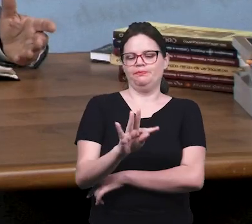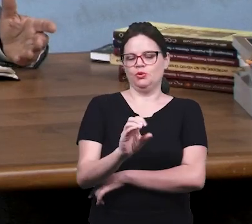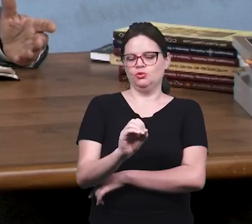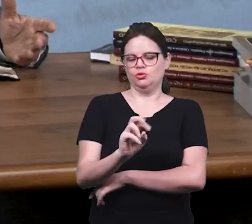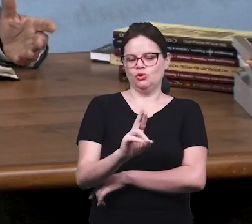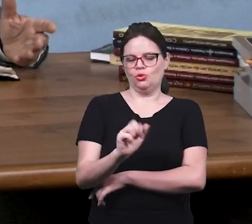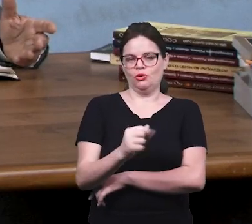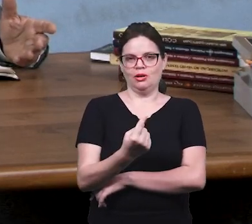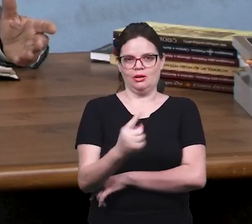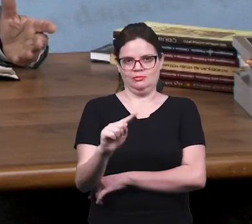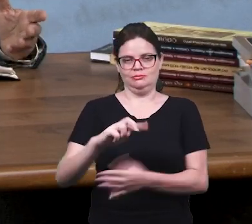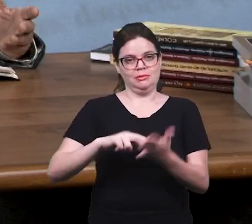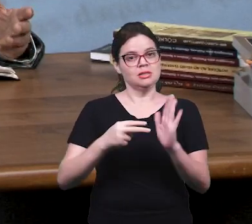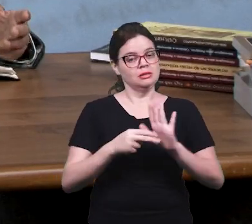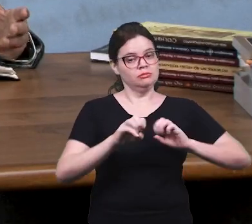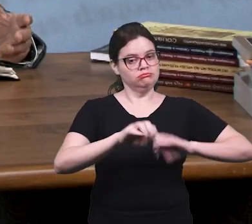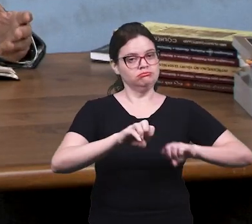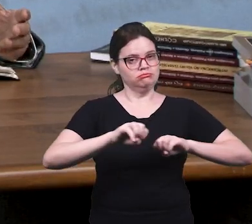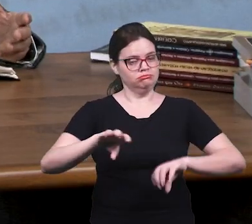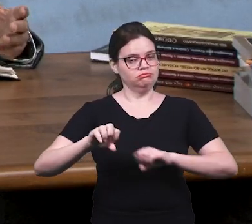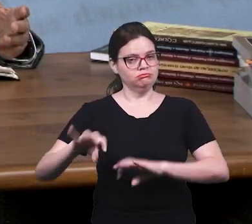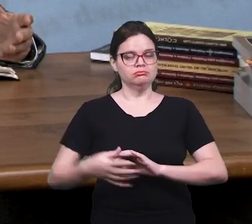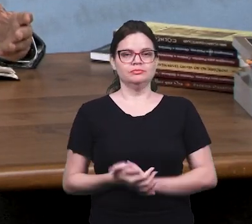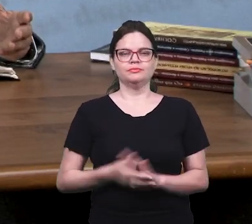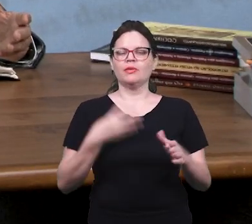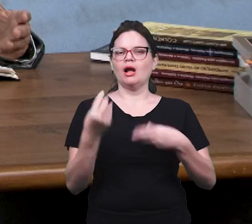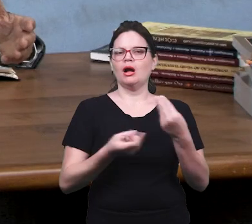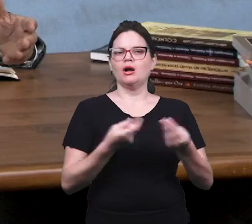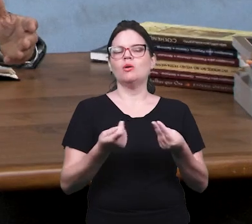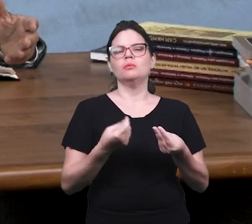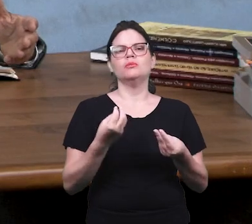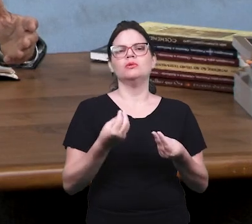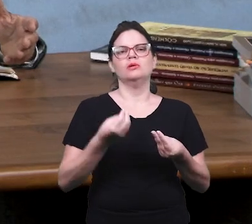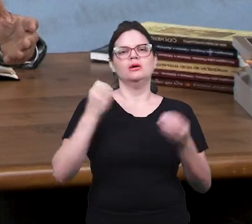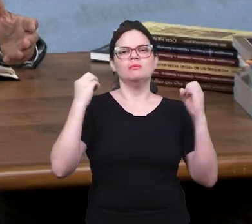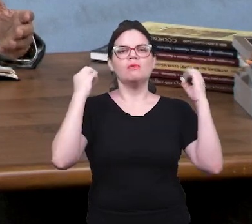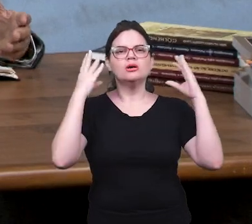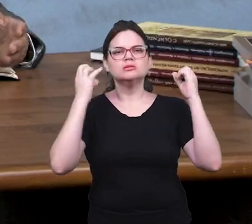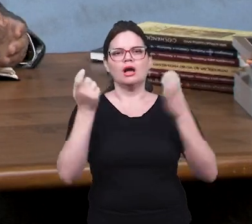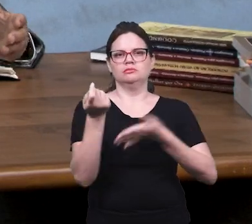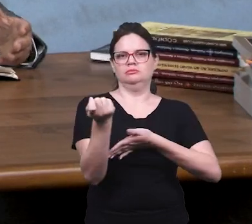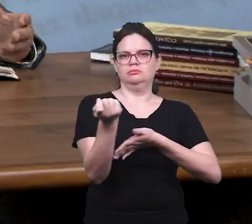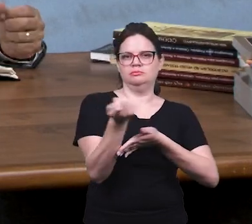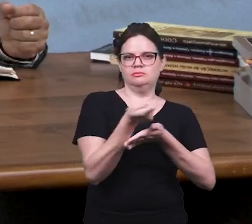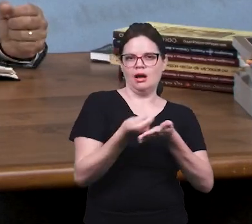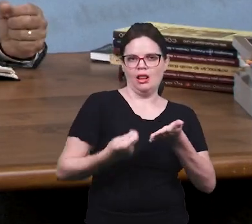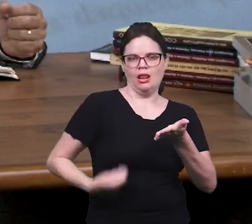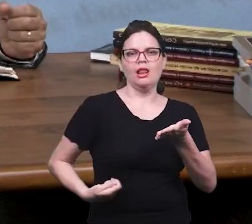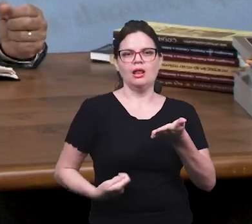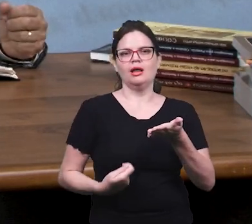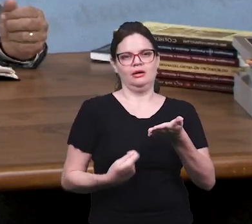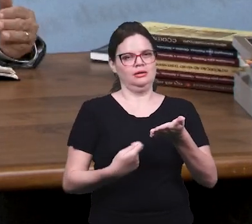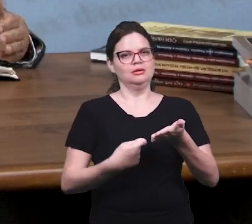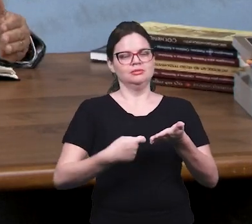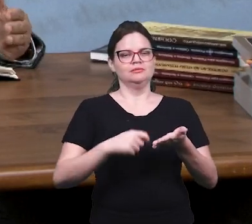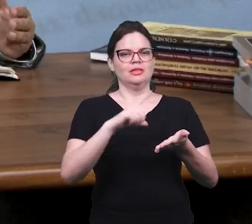hebraico. Como esses livros foram escritos por Moisés, o material que neles está